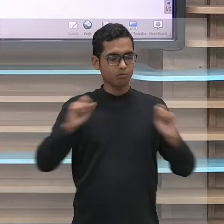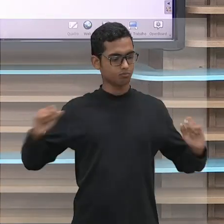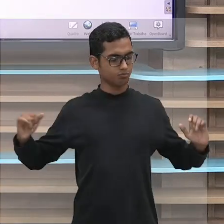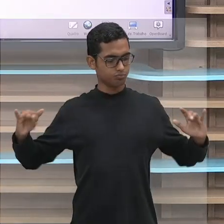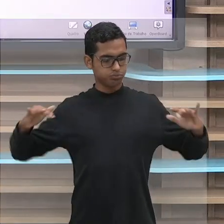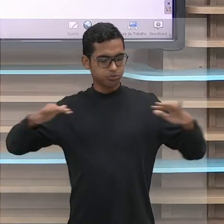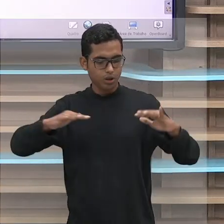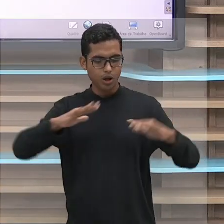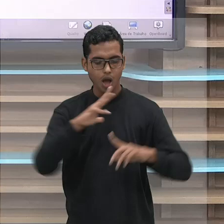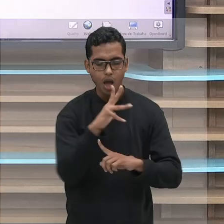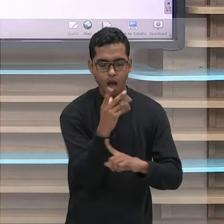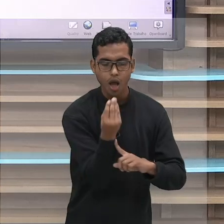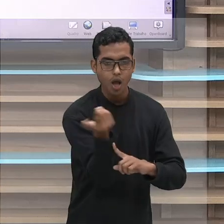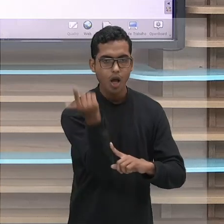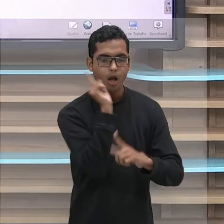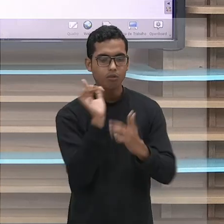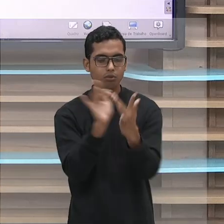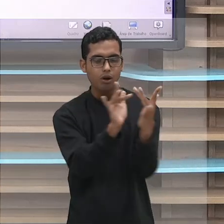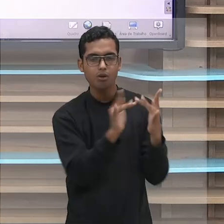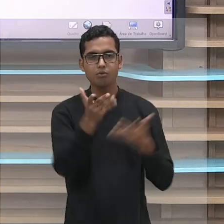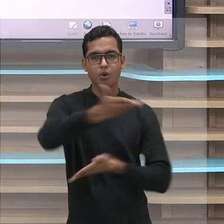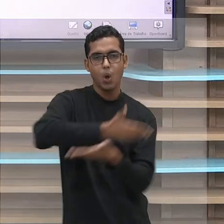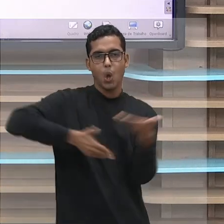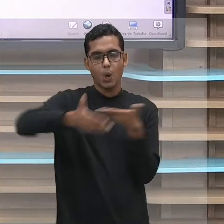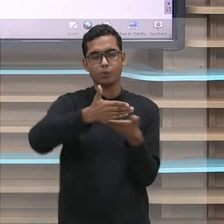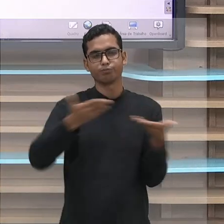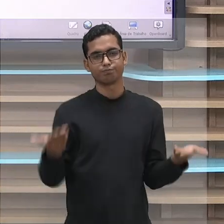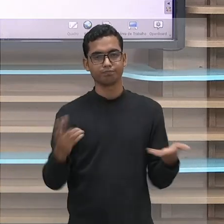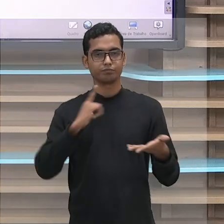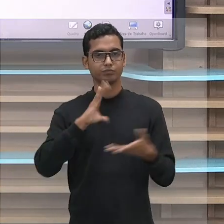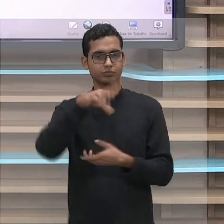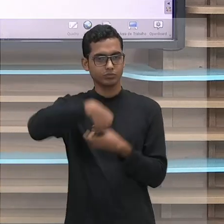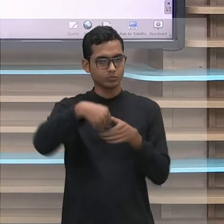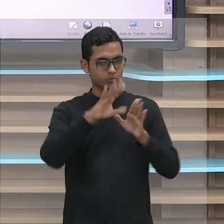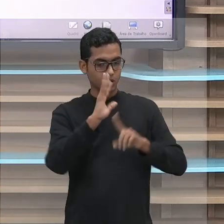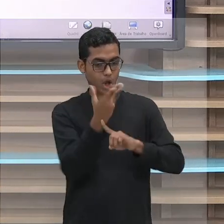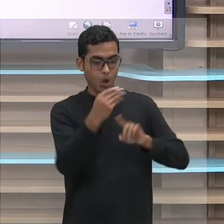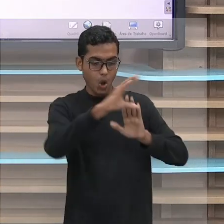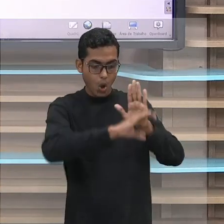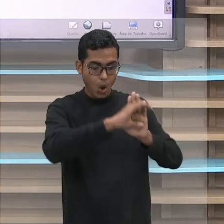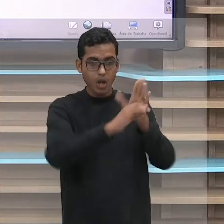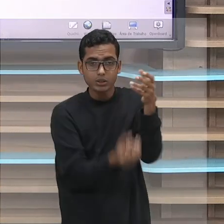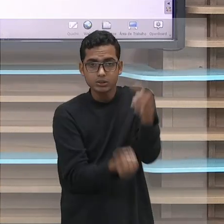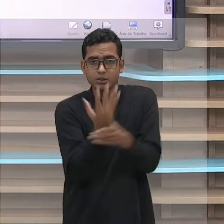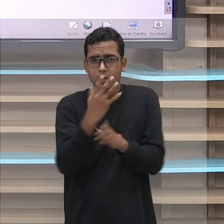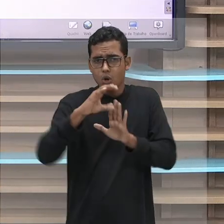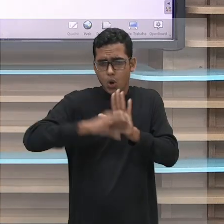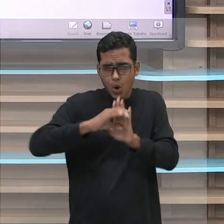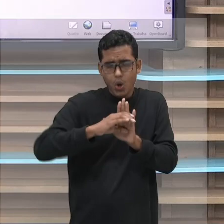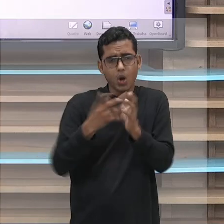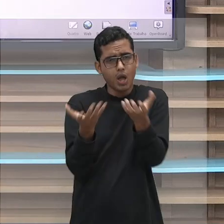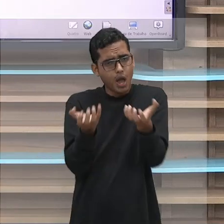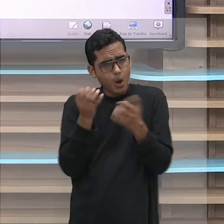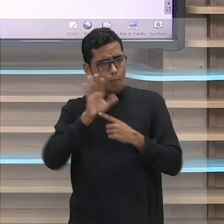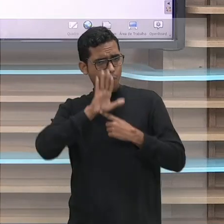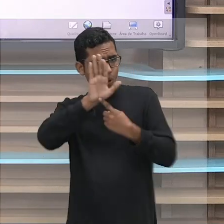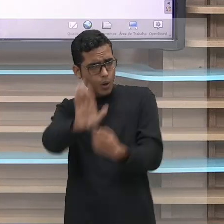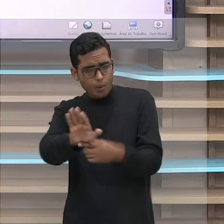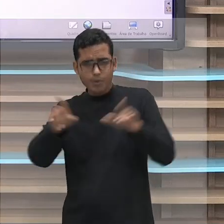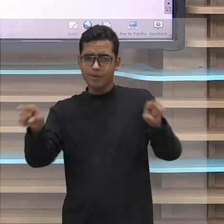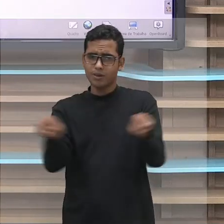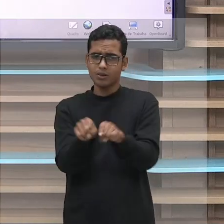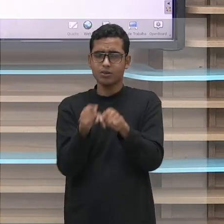arte conceitual eu crio, o que é? Eu crio um conceito, eu quero falar de algo, eu quero expor, mas eu tenho também